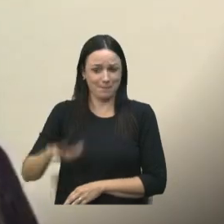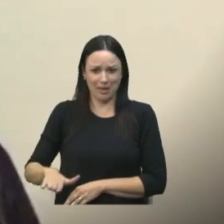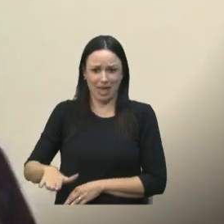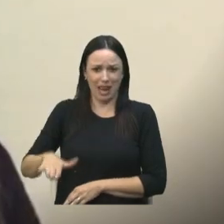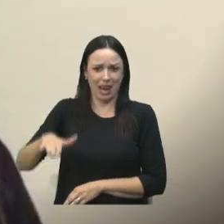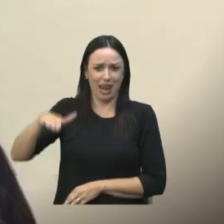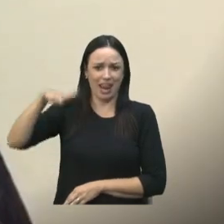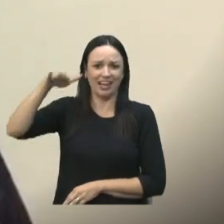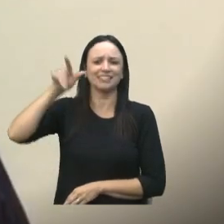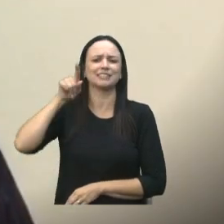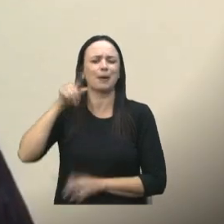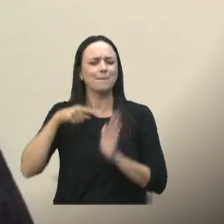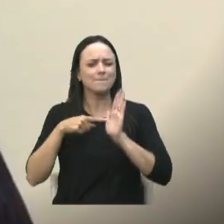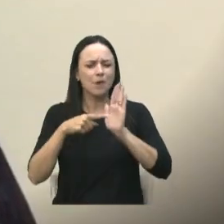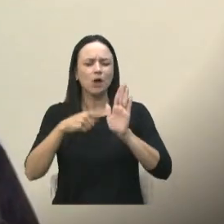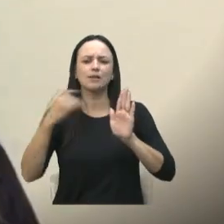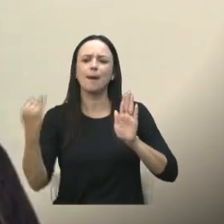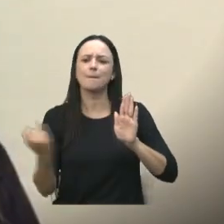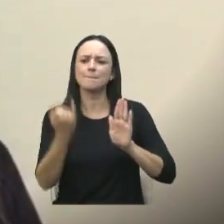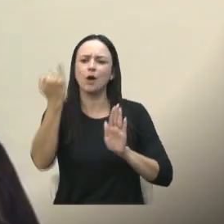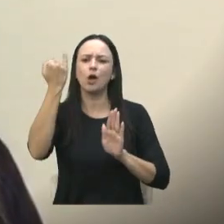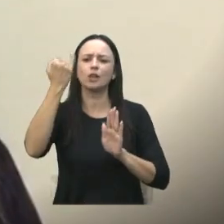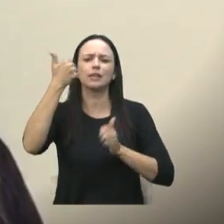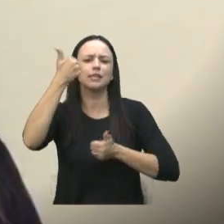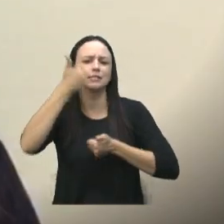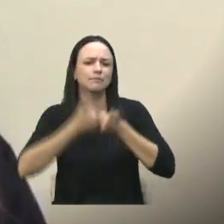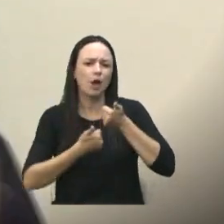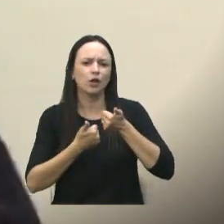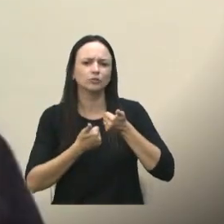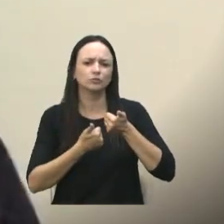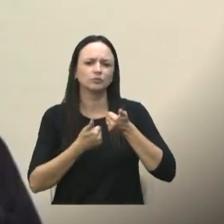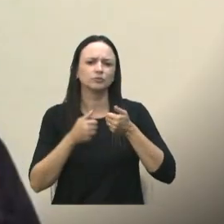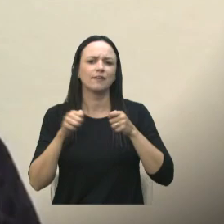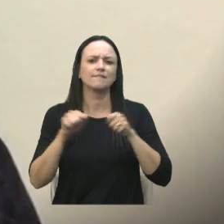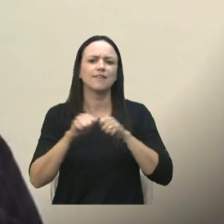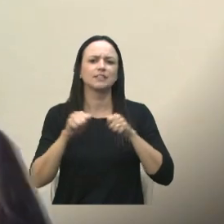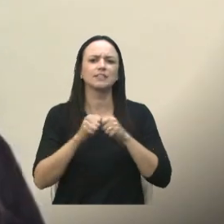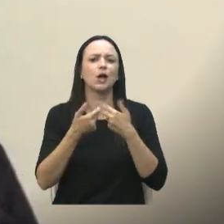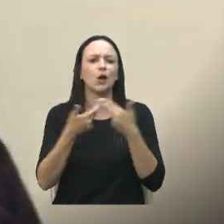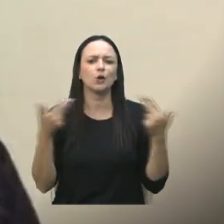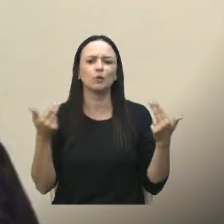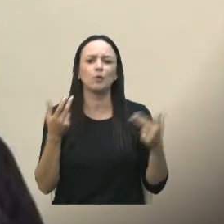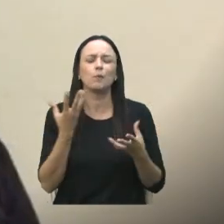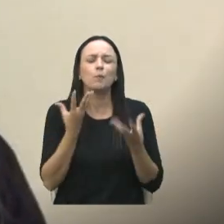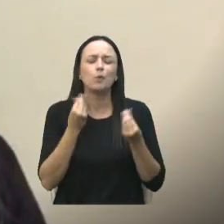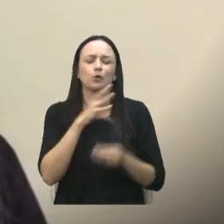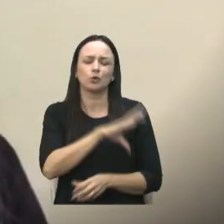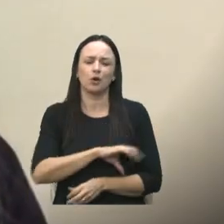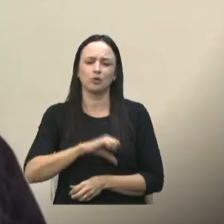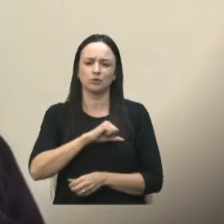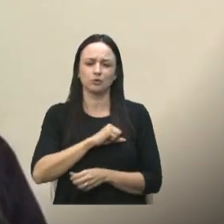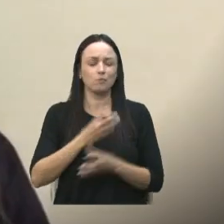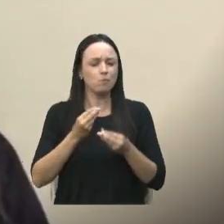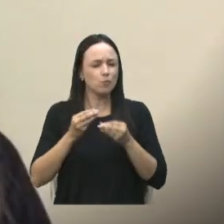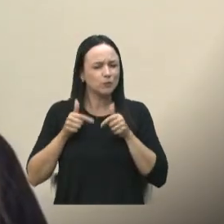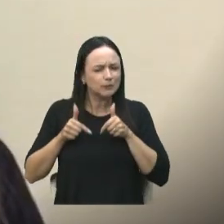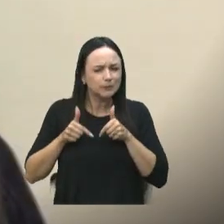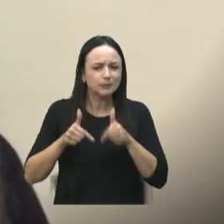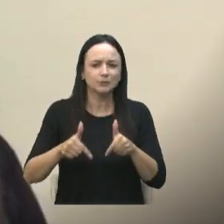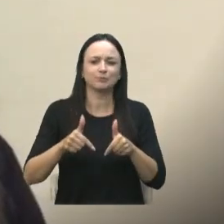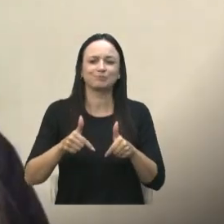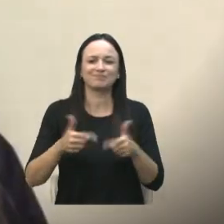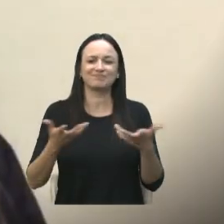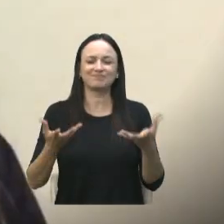mostrando a importância do esporte e fazer as coisas, né, com muito amor e muita dedicação.